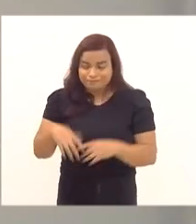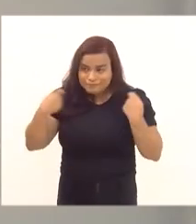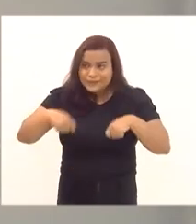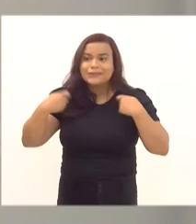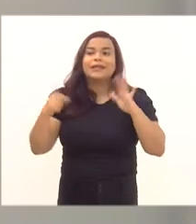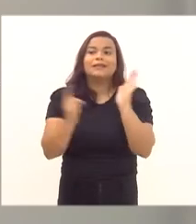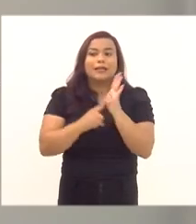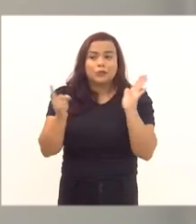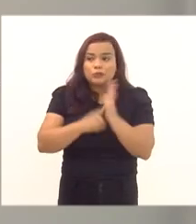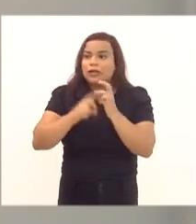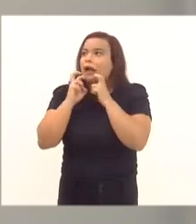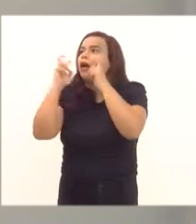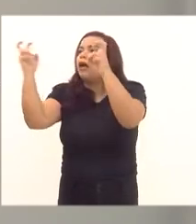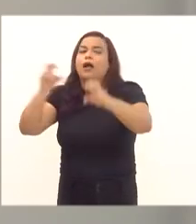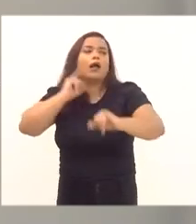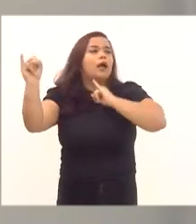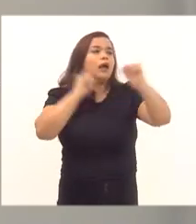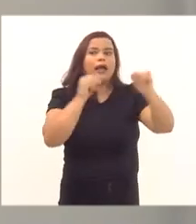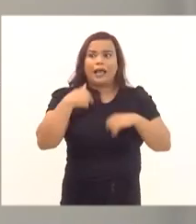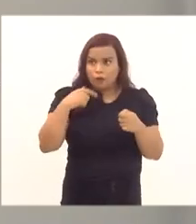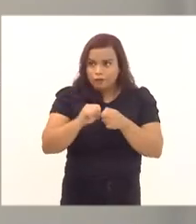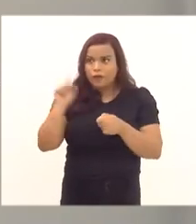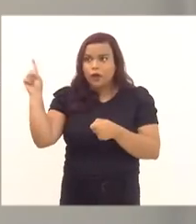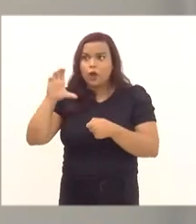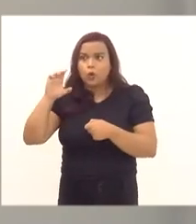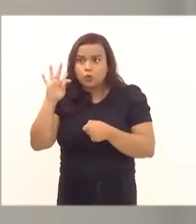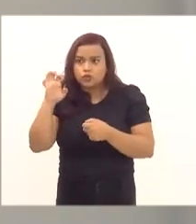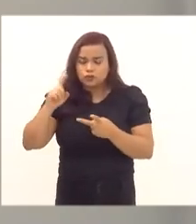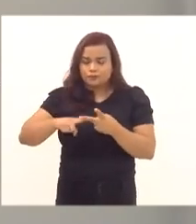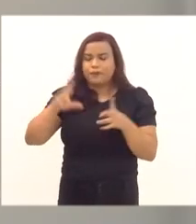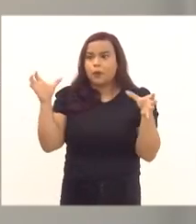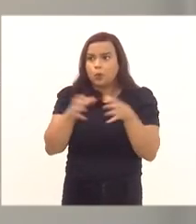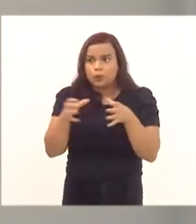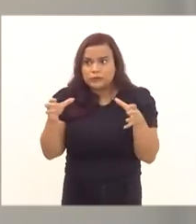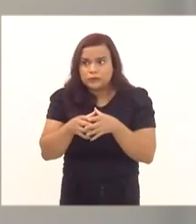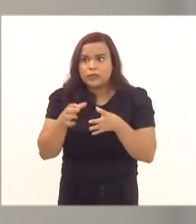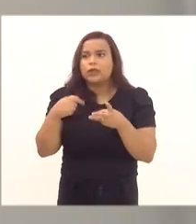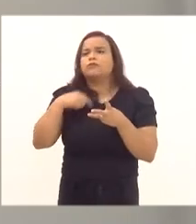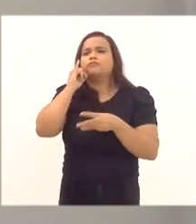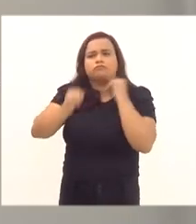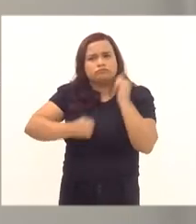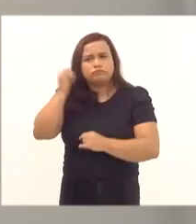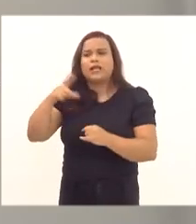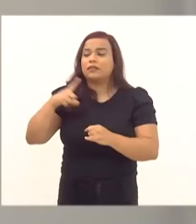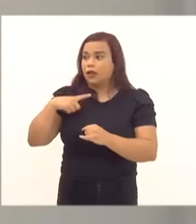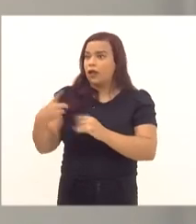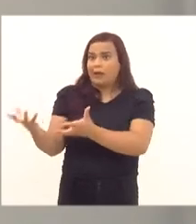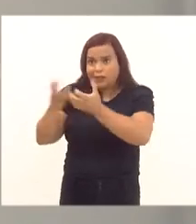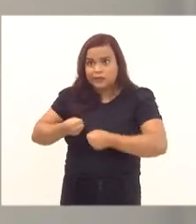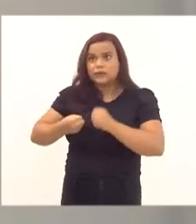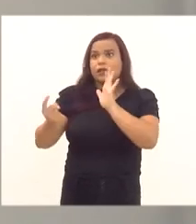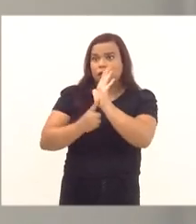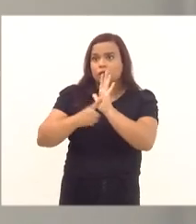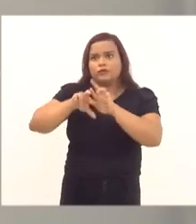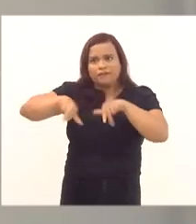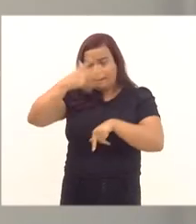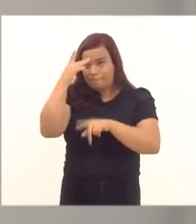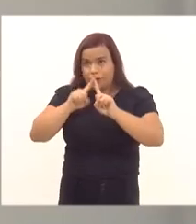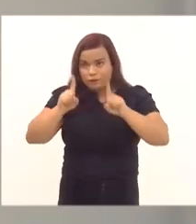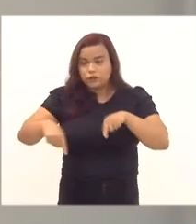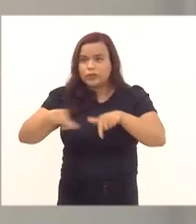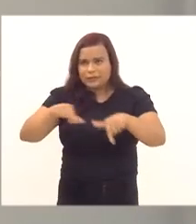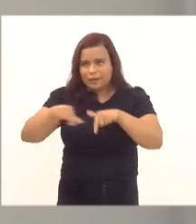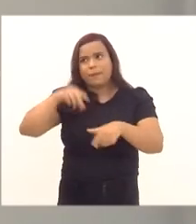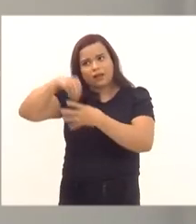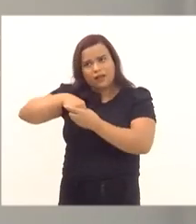denunciar isso a Quatro Ventos eu tenho feito isso na curte tenho feito isso no Concelho nós temos recebido denúncias dos trabalhadores da